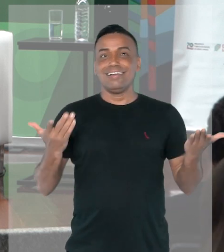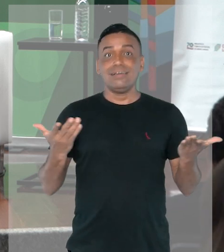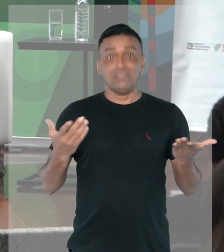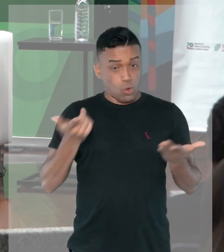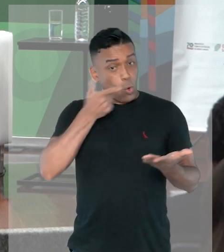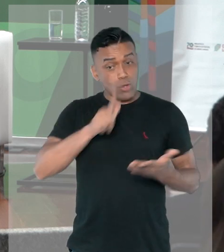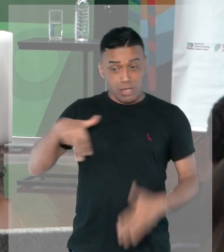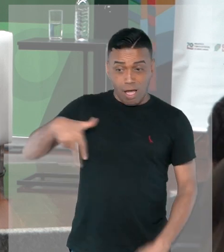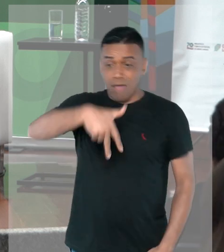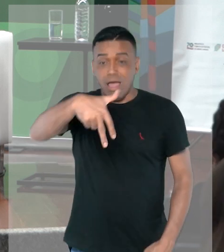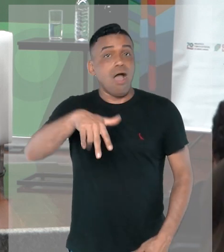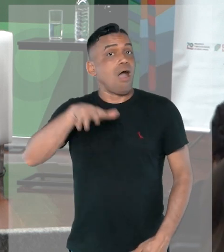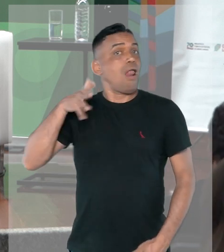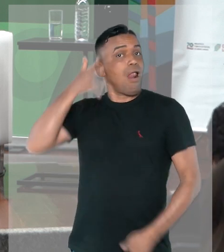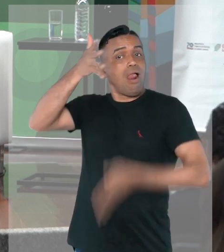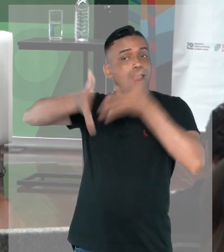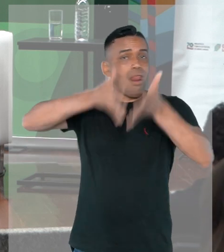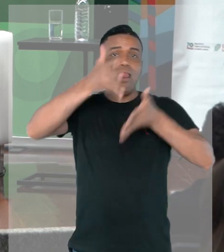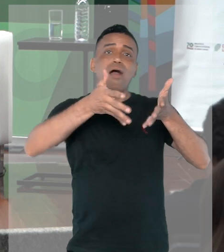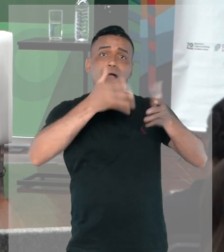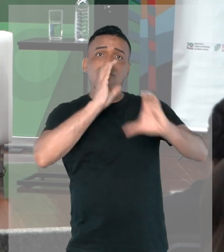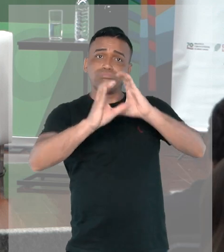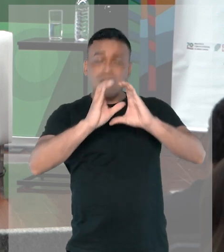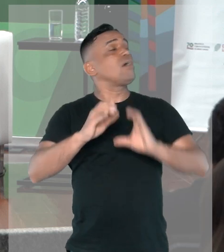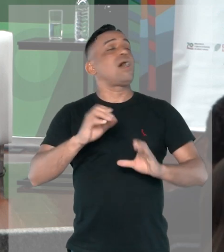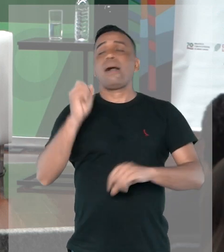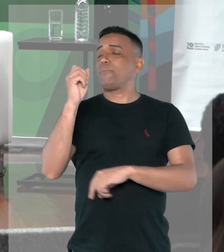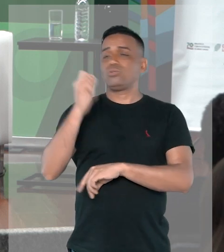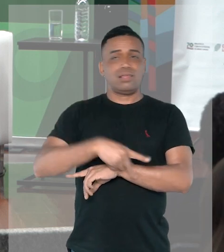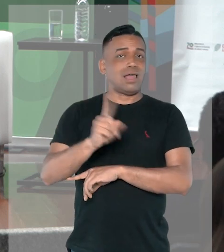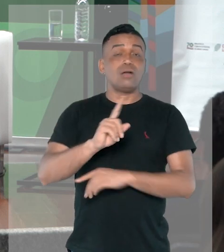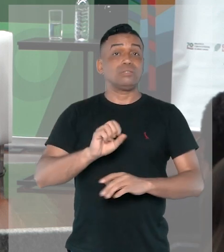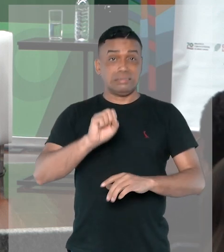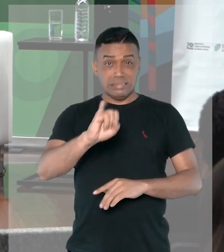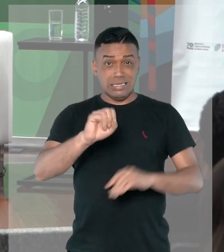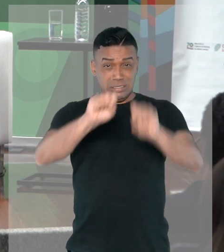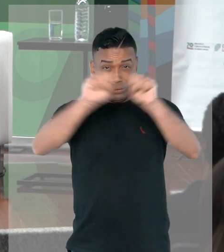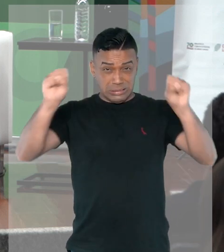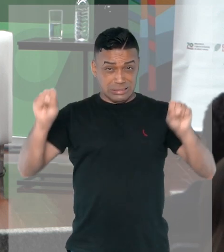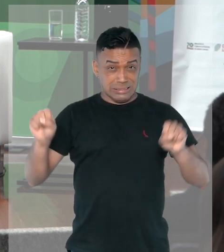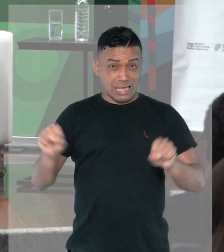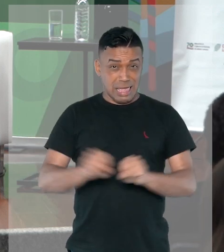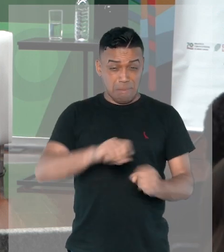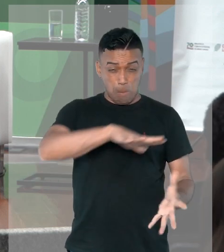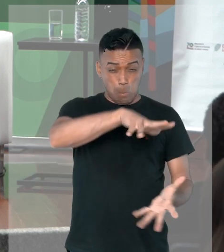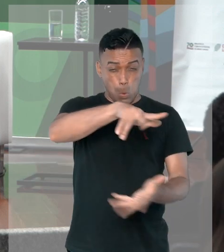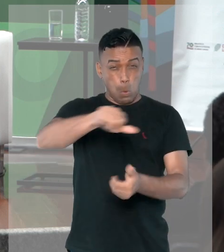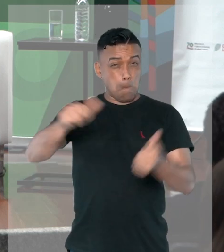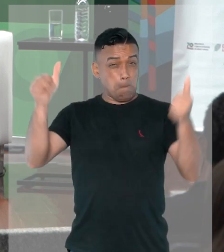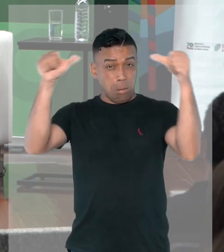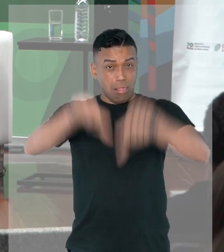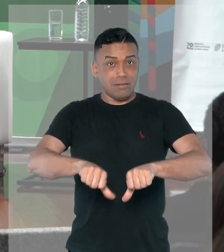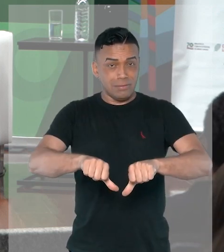Enquanto der para andar, para falar, a gente não se aposenta, né? Se aposenta se o sistema aqui entrar em colapso, né? Não dá,